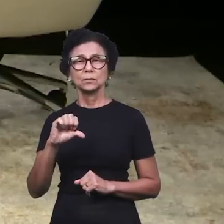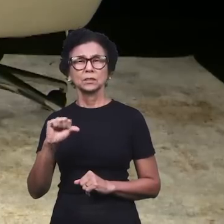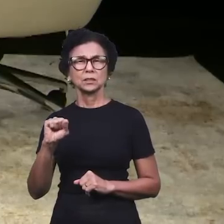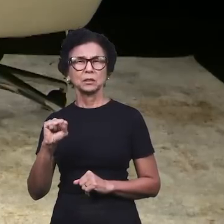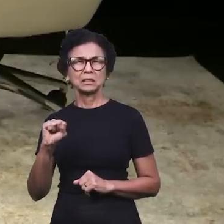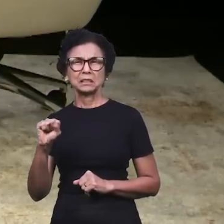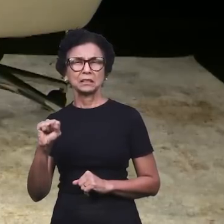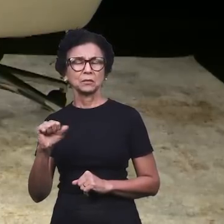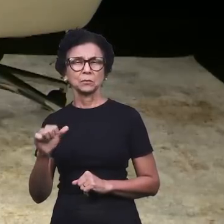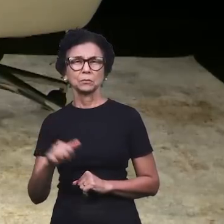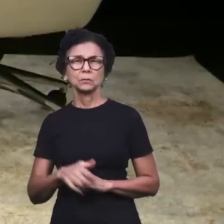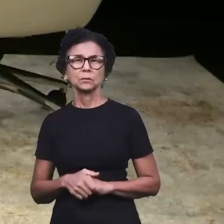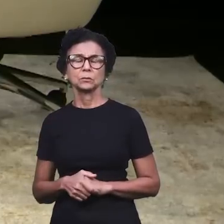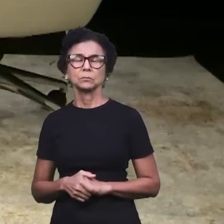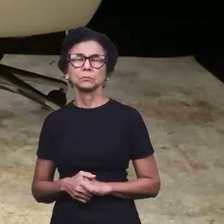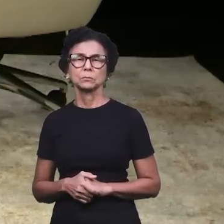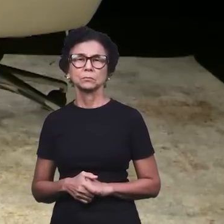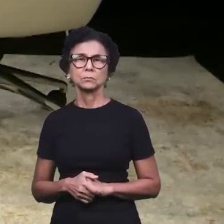Primeiro foi Espanha.